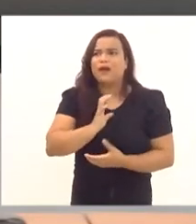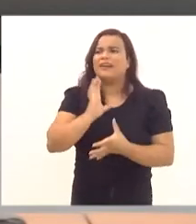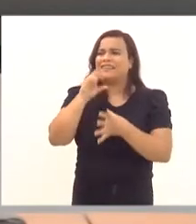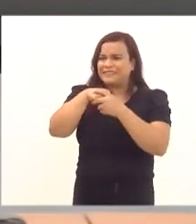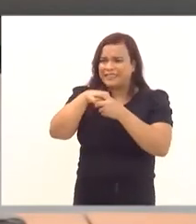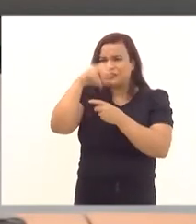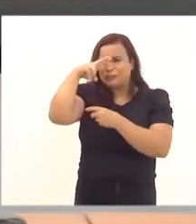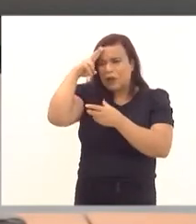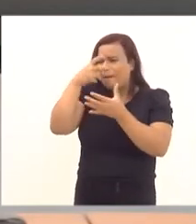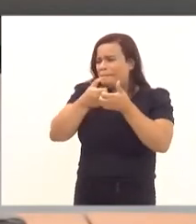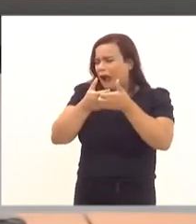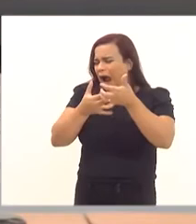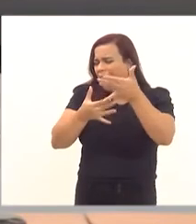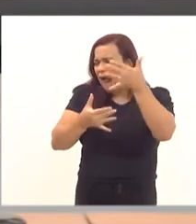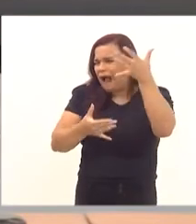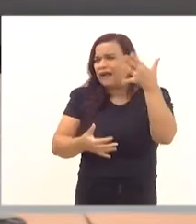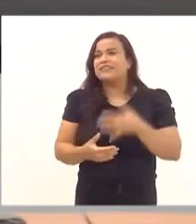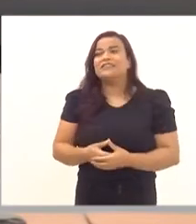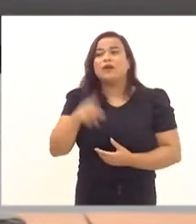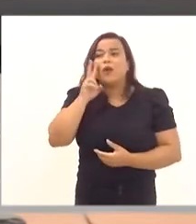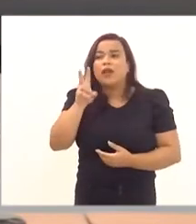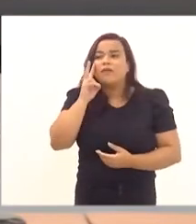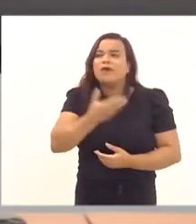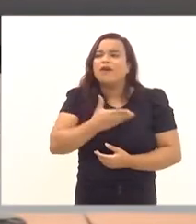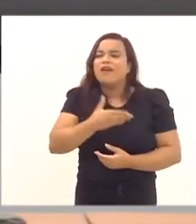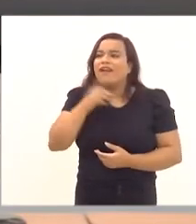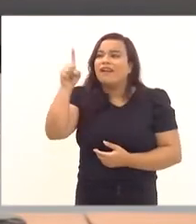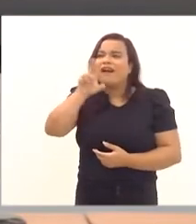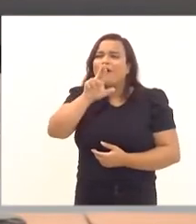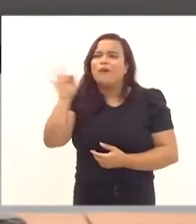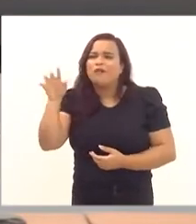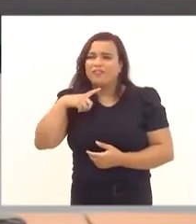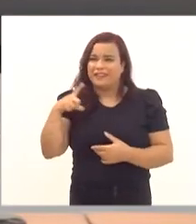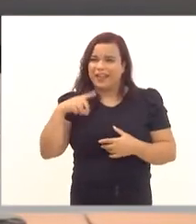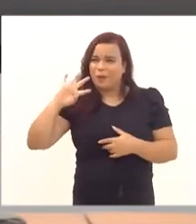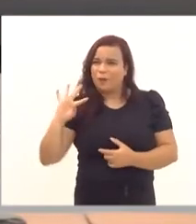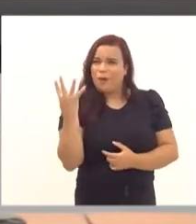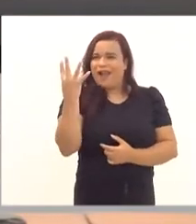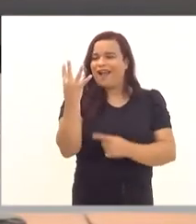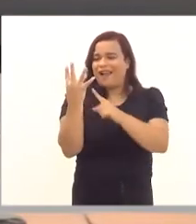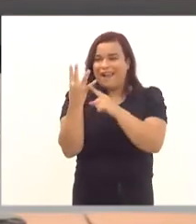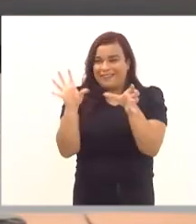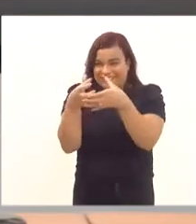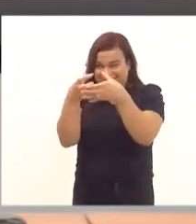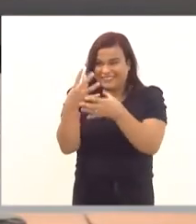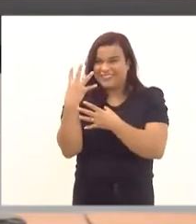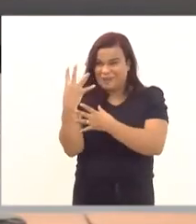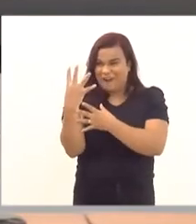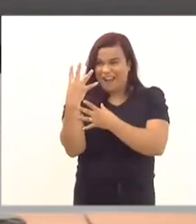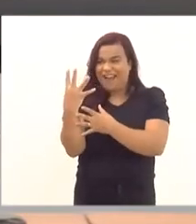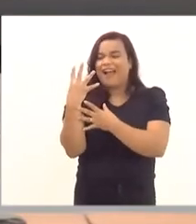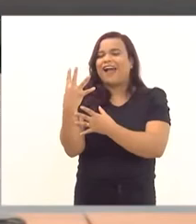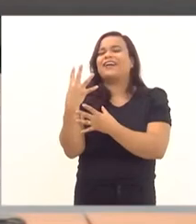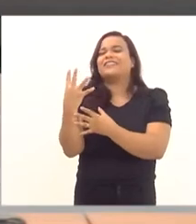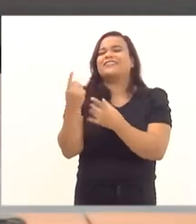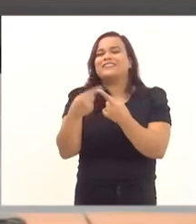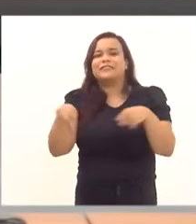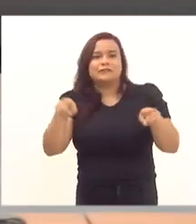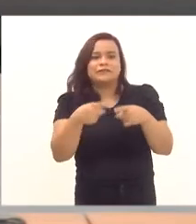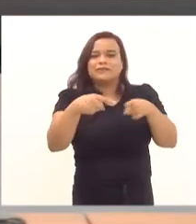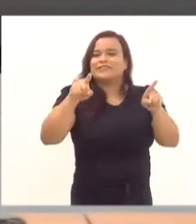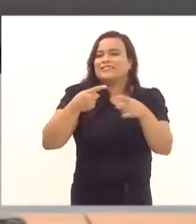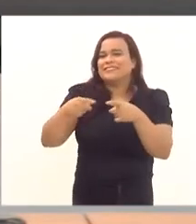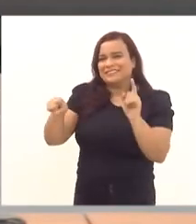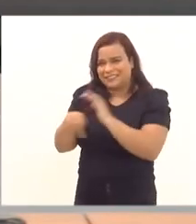E lembra que o quarteto de cordas né é tão marcante na história da Universidade Federal Fluminense da cultura do Rio de Janeiro do Brasil